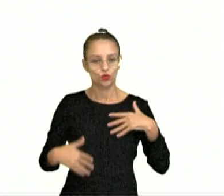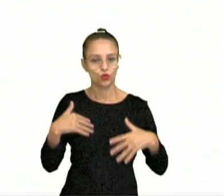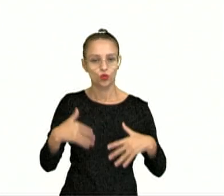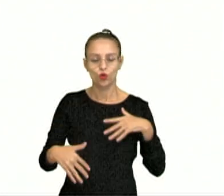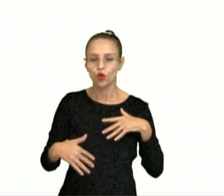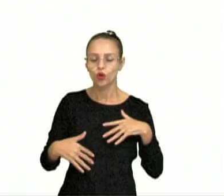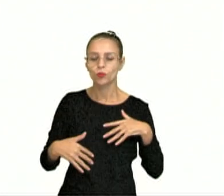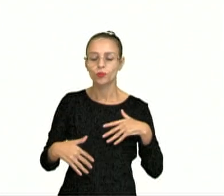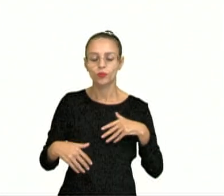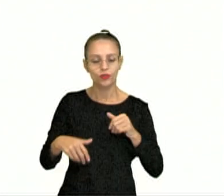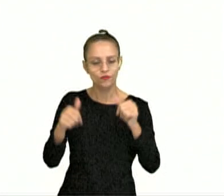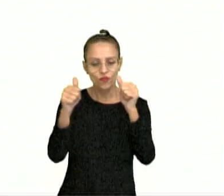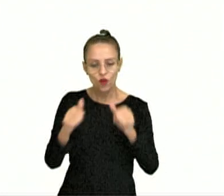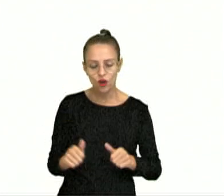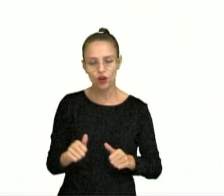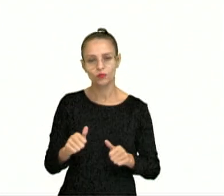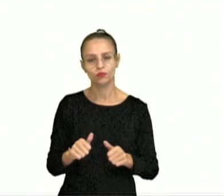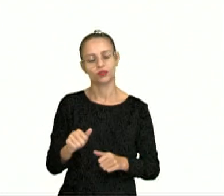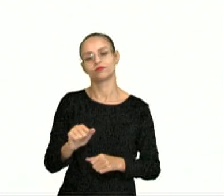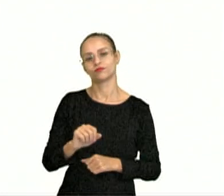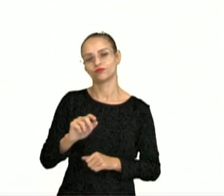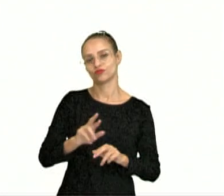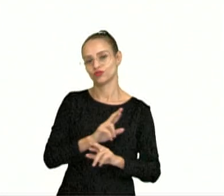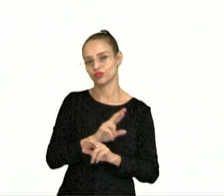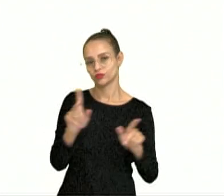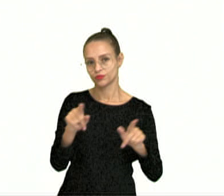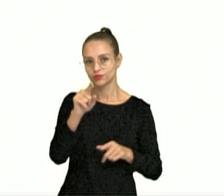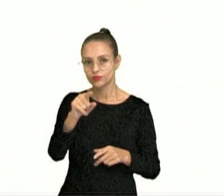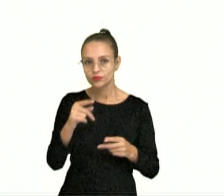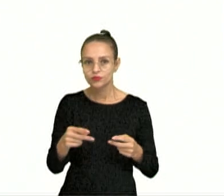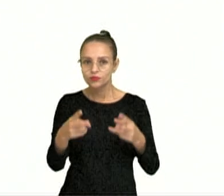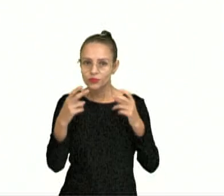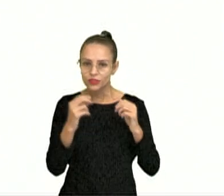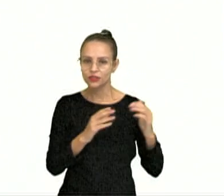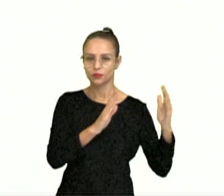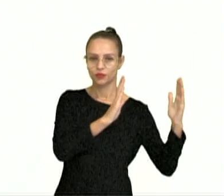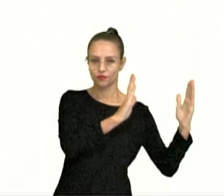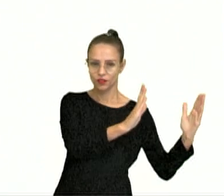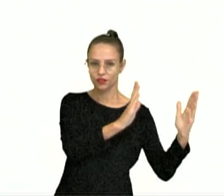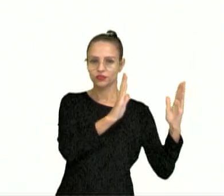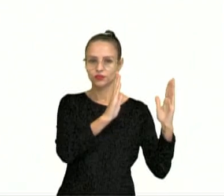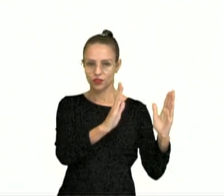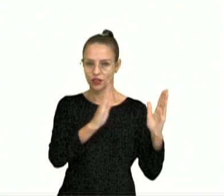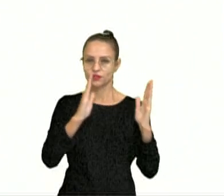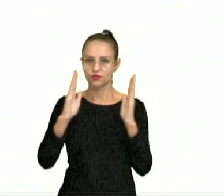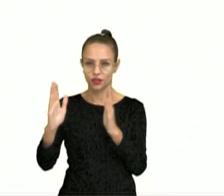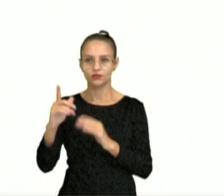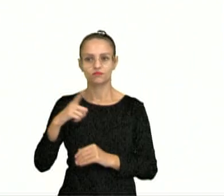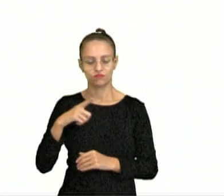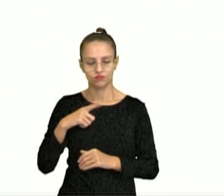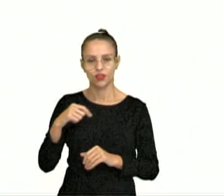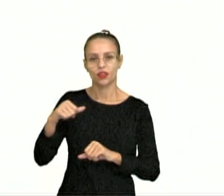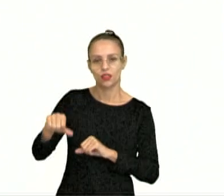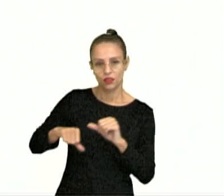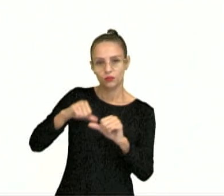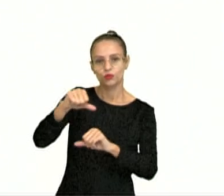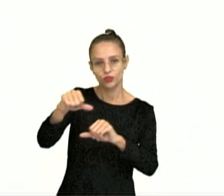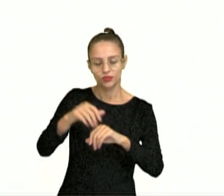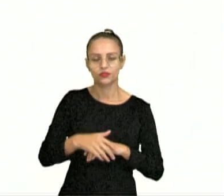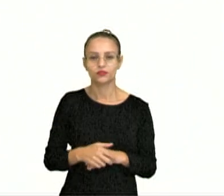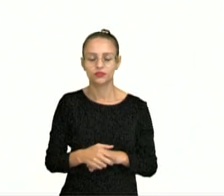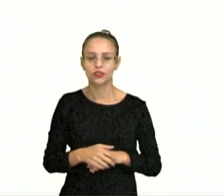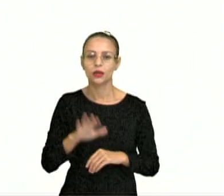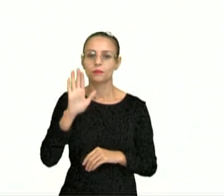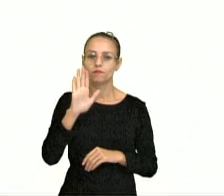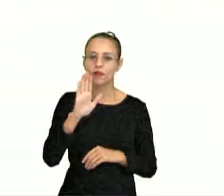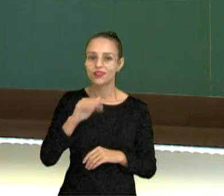adquirindo uma nova forma. Vocês percebem que durante as fases, mudanças ocorrem, transformações ocorrem. Só